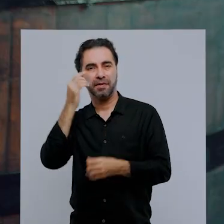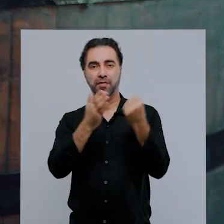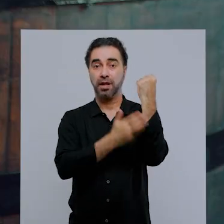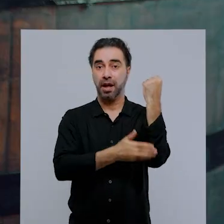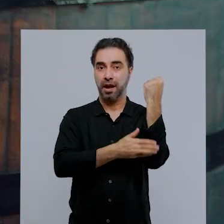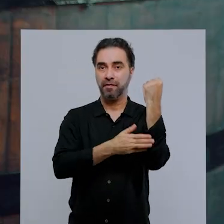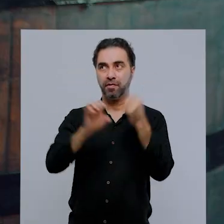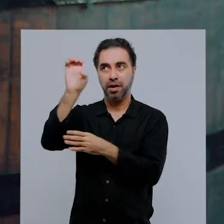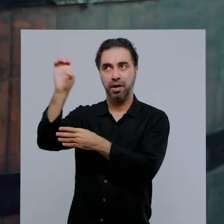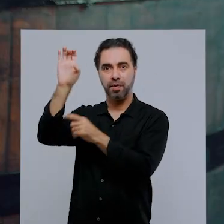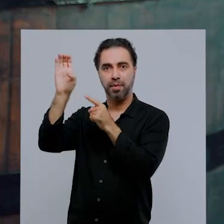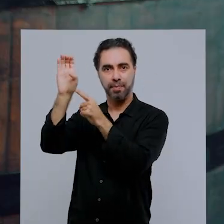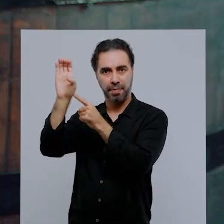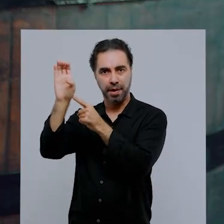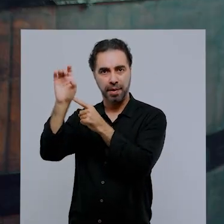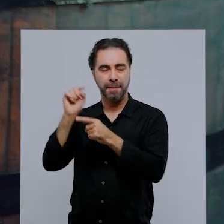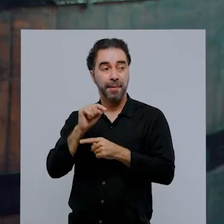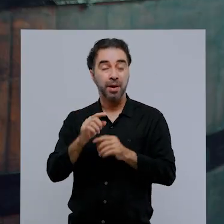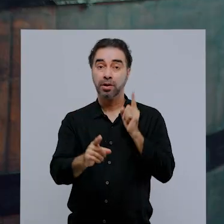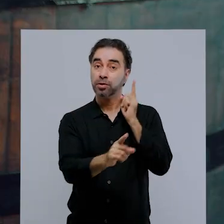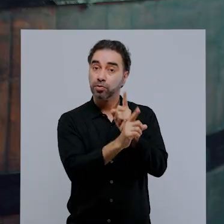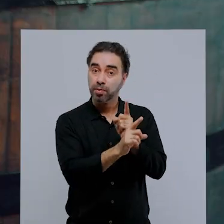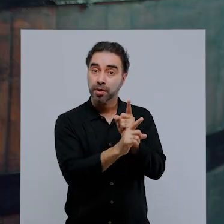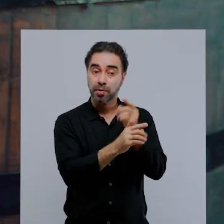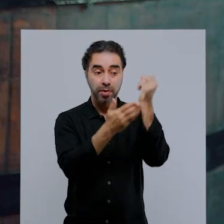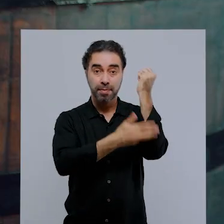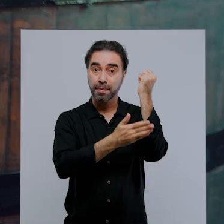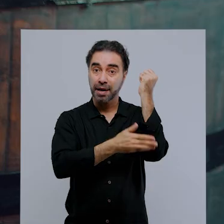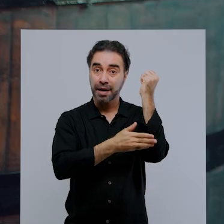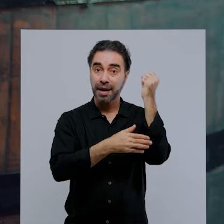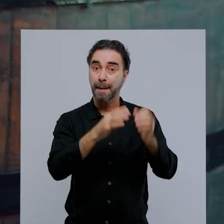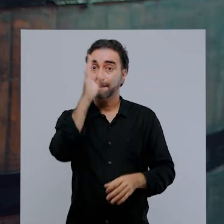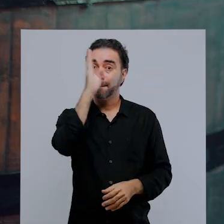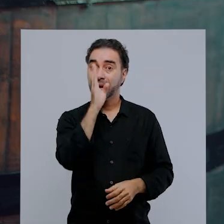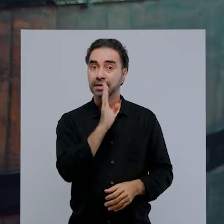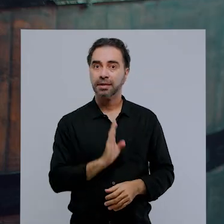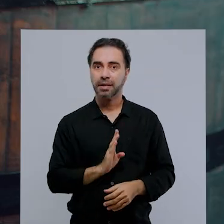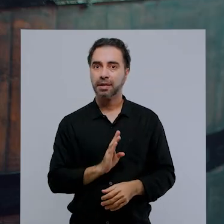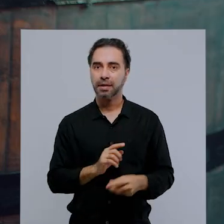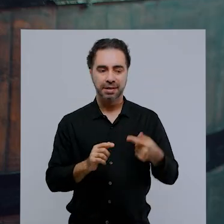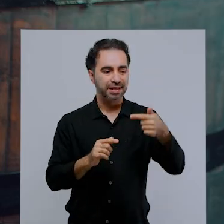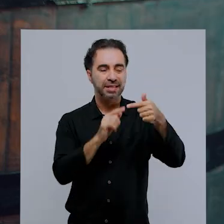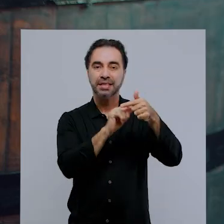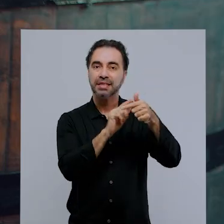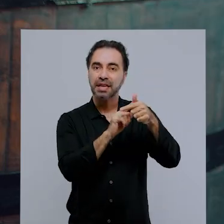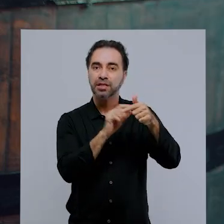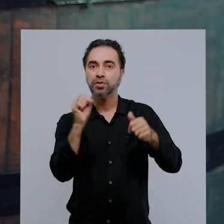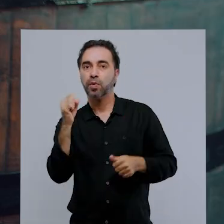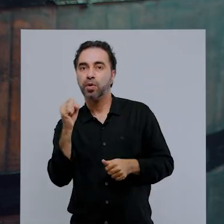chegando aqui, nós descobrimos que são de madeiras nobres brasileiras, umas 7 ou 8 variedades de